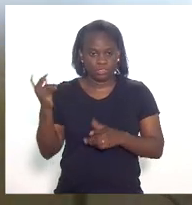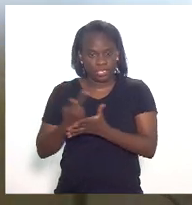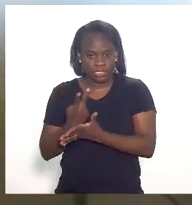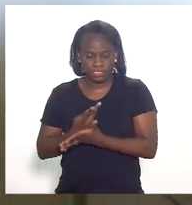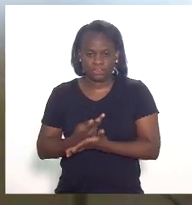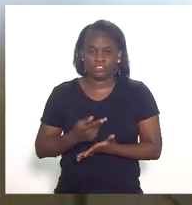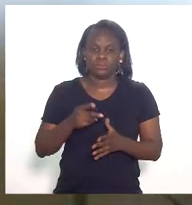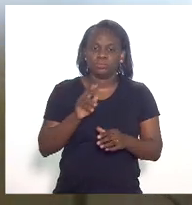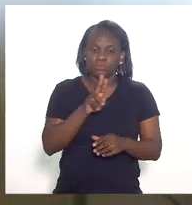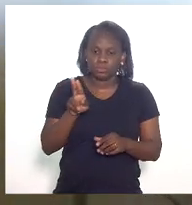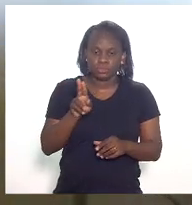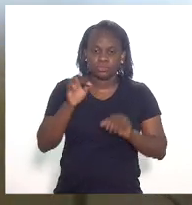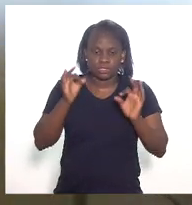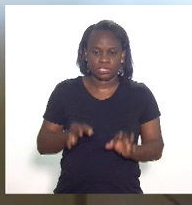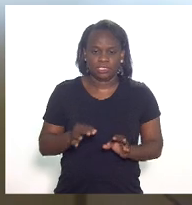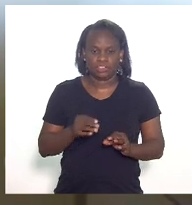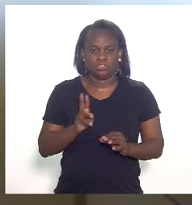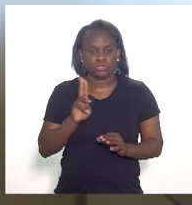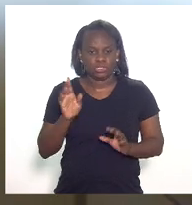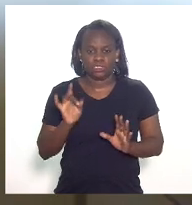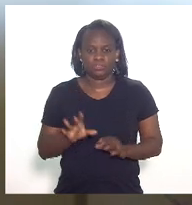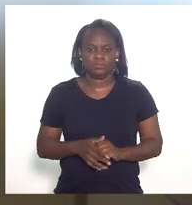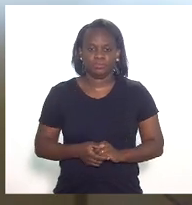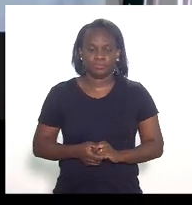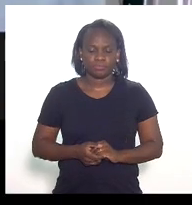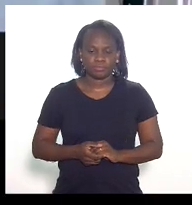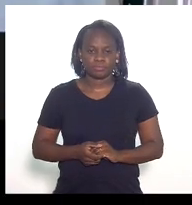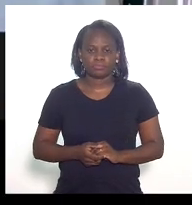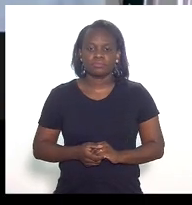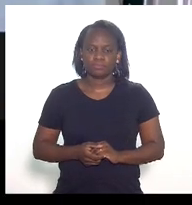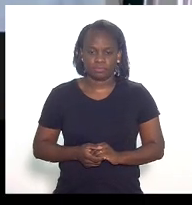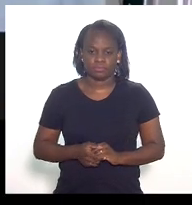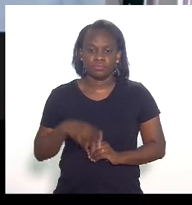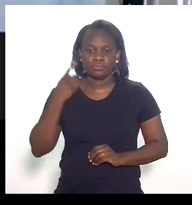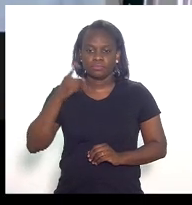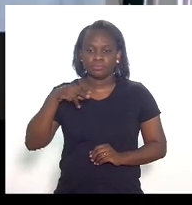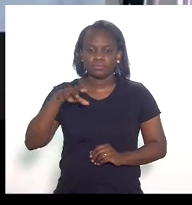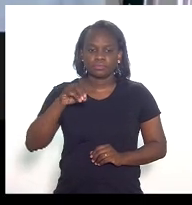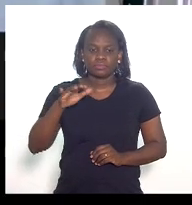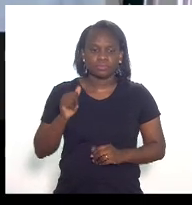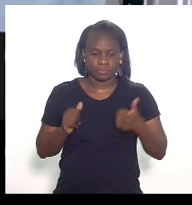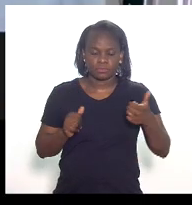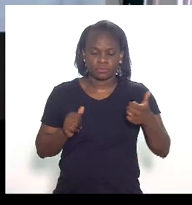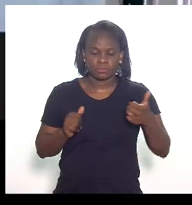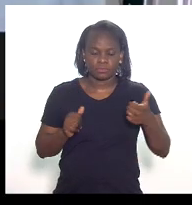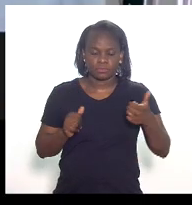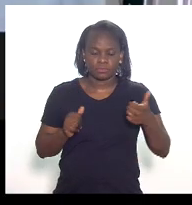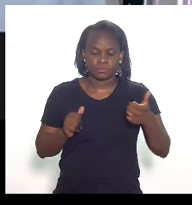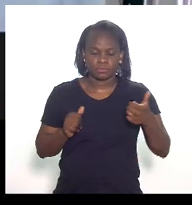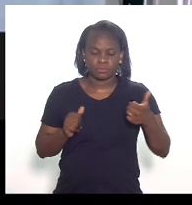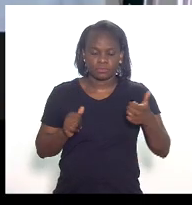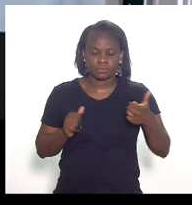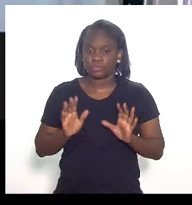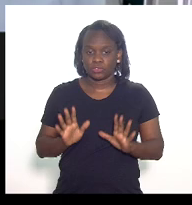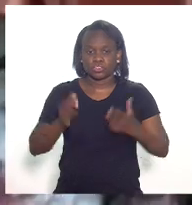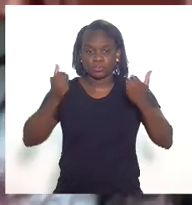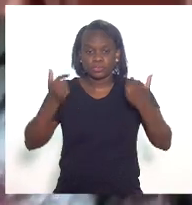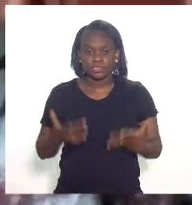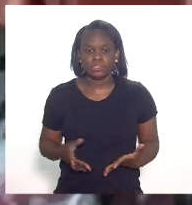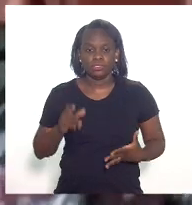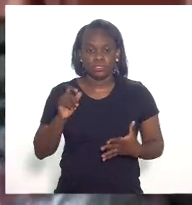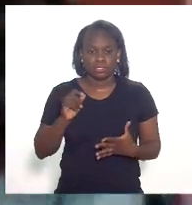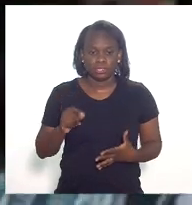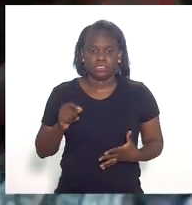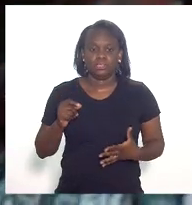É só nomenclatura, senhor. Não tem deputada média, Mônica, né? Ok, acolho depois. Bom, só ressaltar que a